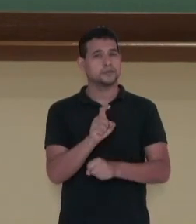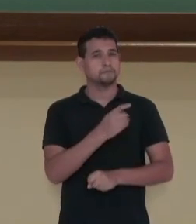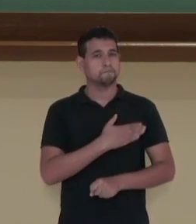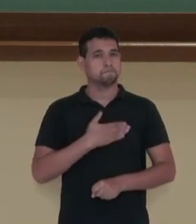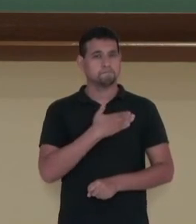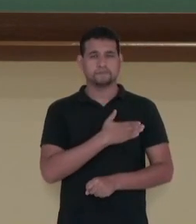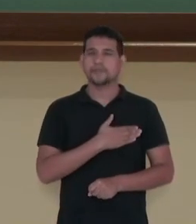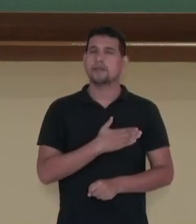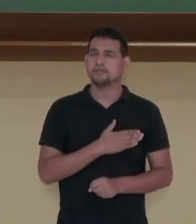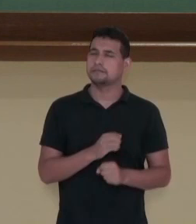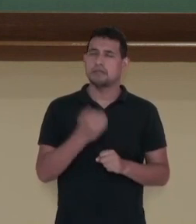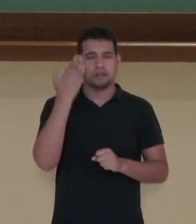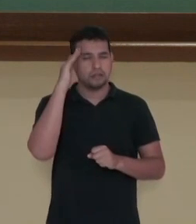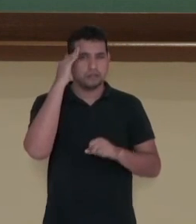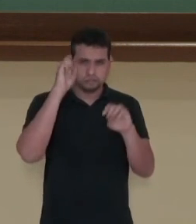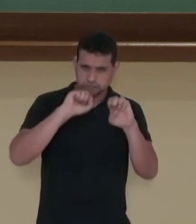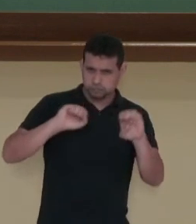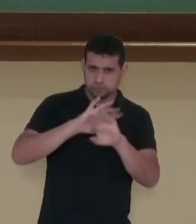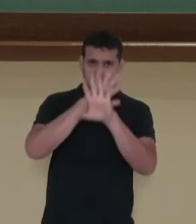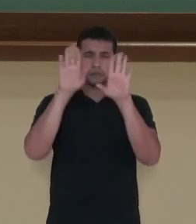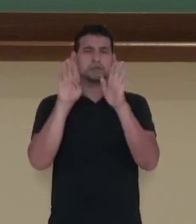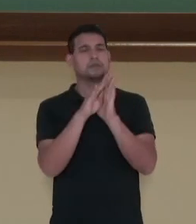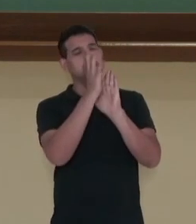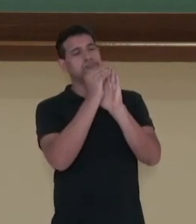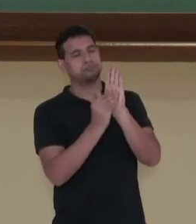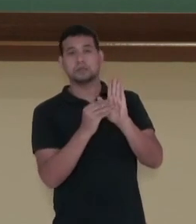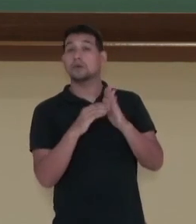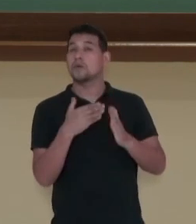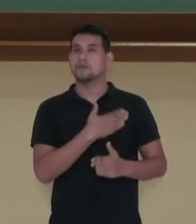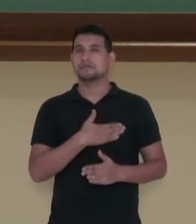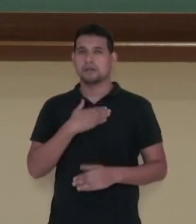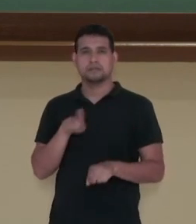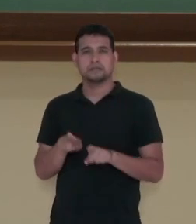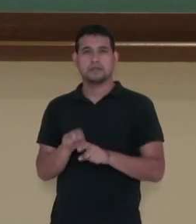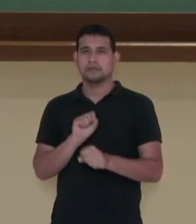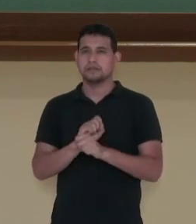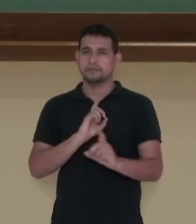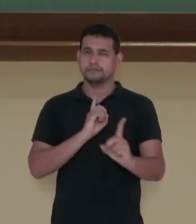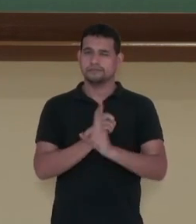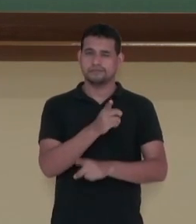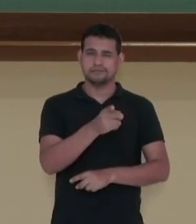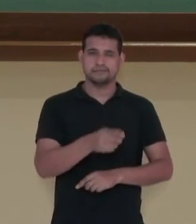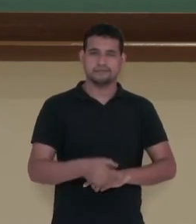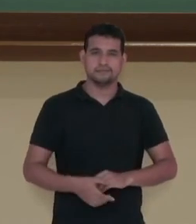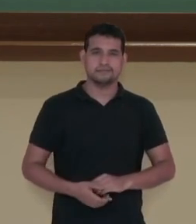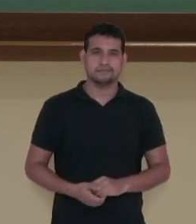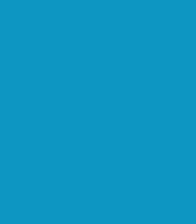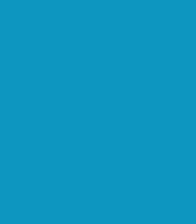Espero que vocês tenham compreendido bem o conteúdo, tenham gostado e hasta luego!